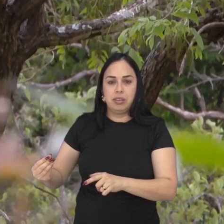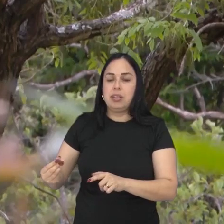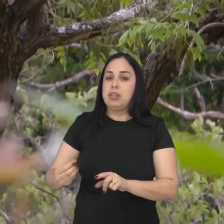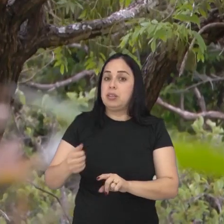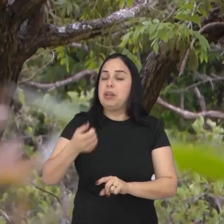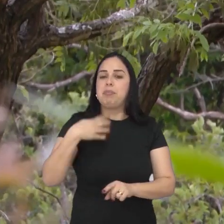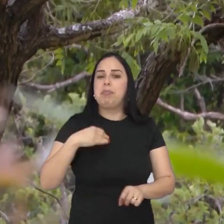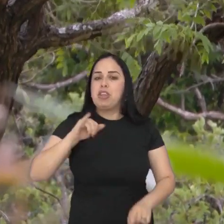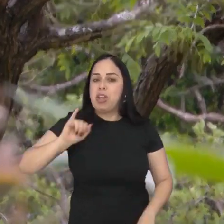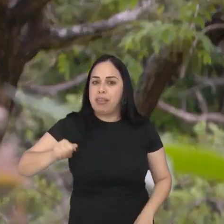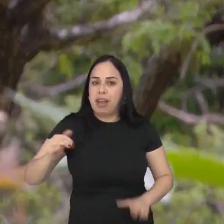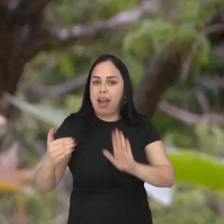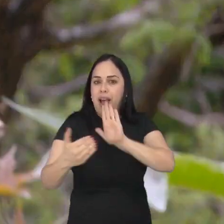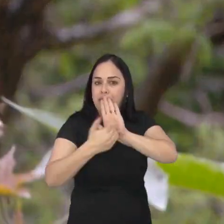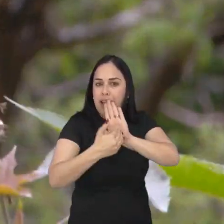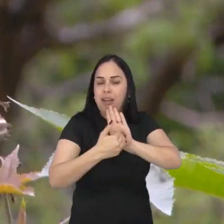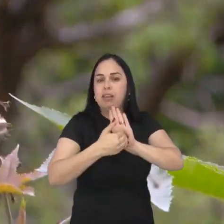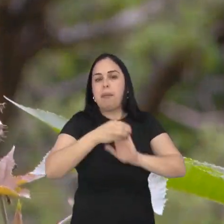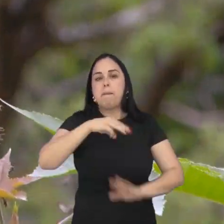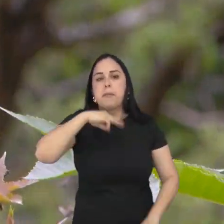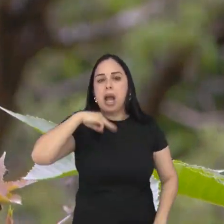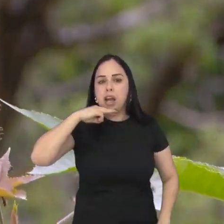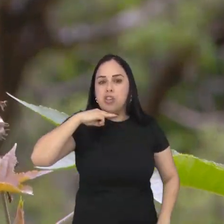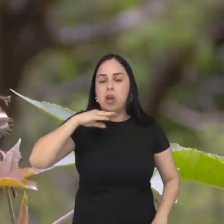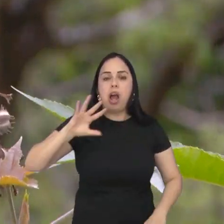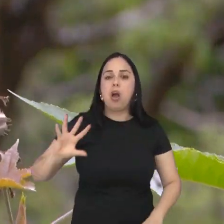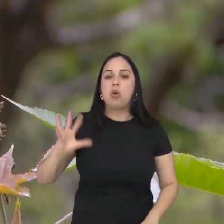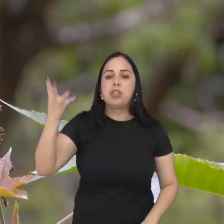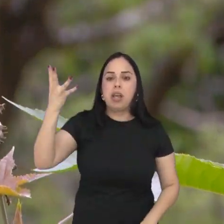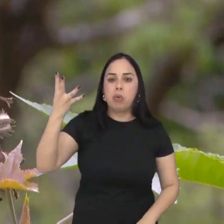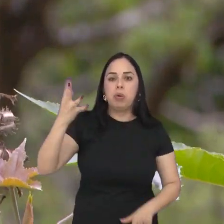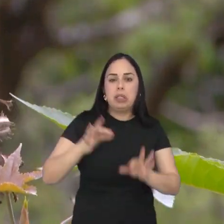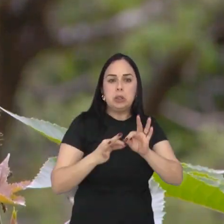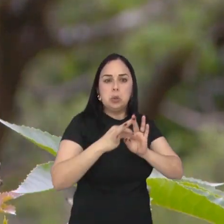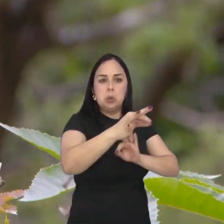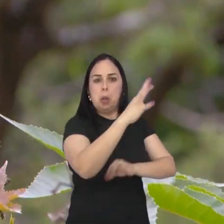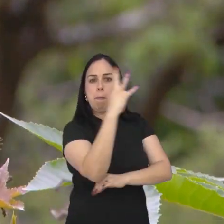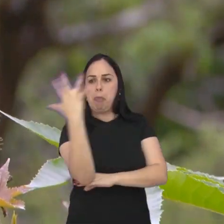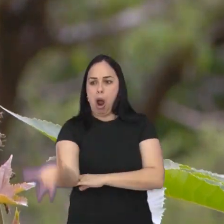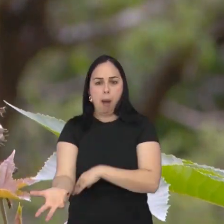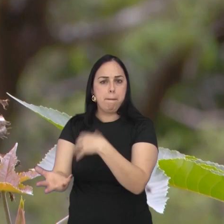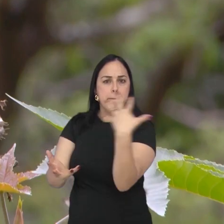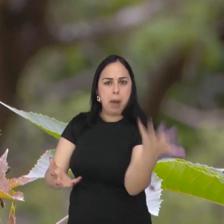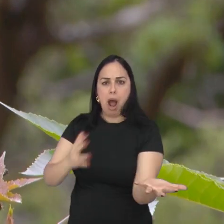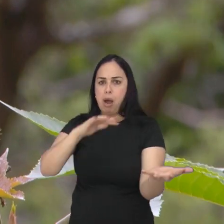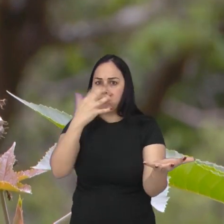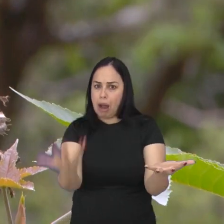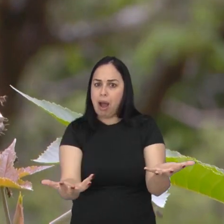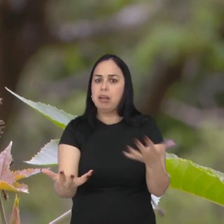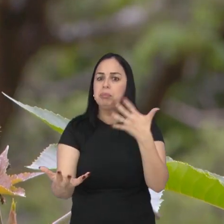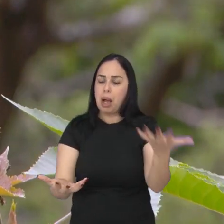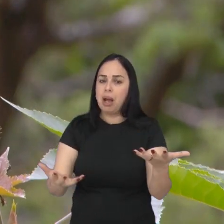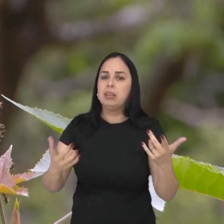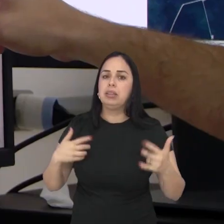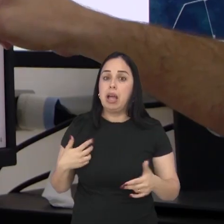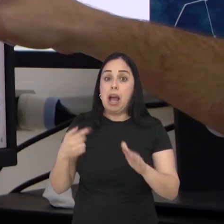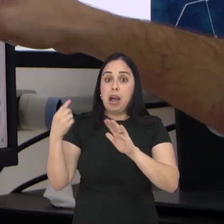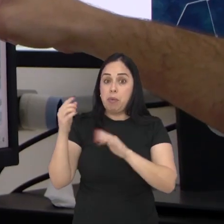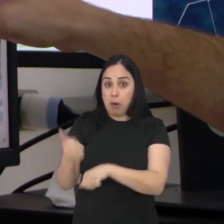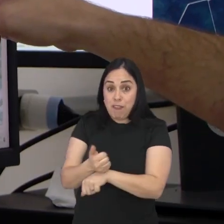primeiros meses deste ano, o Brasil desmatou mais de 3.500 quilômetros quadrados de áreas de